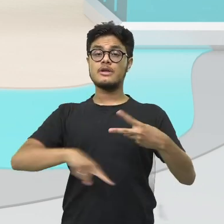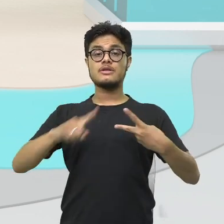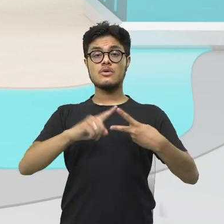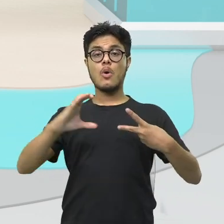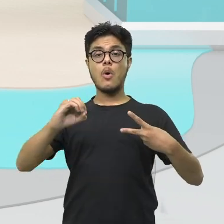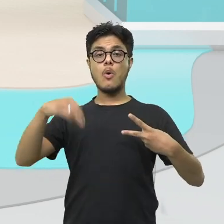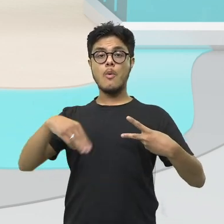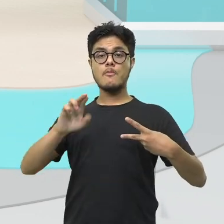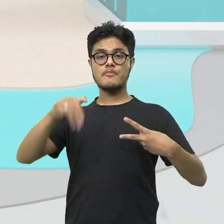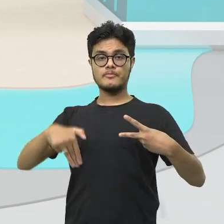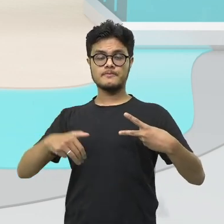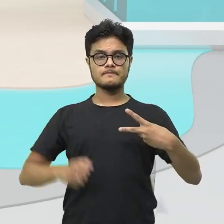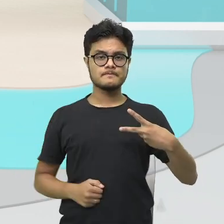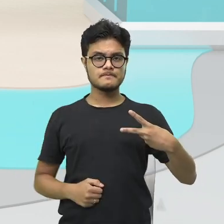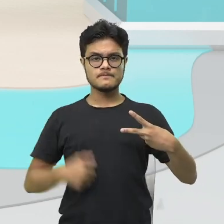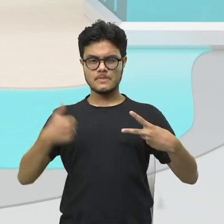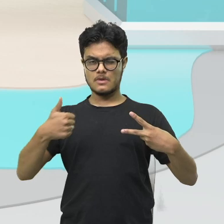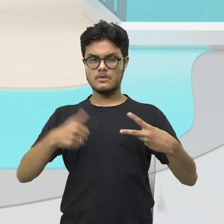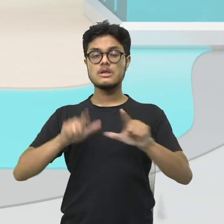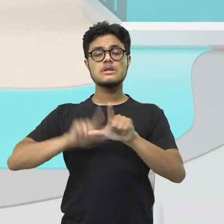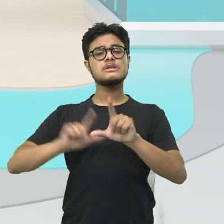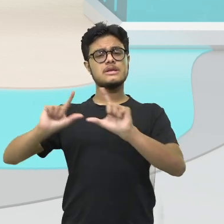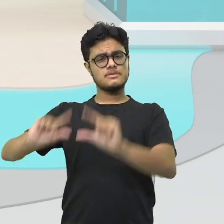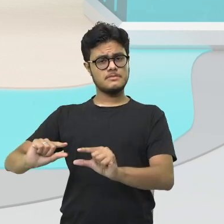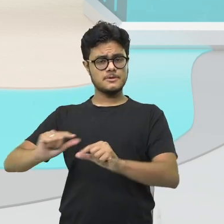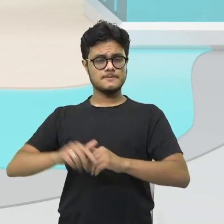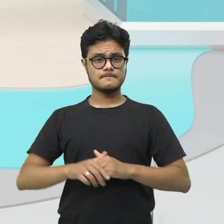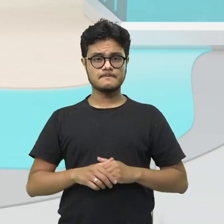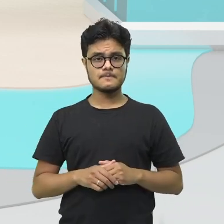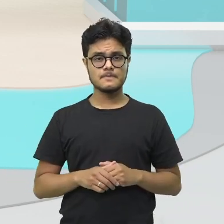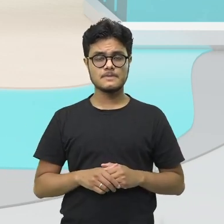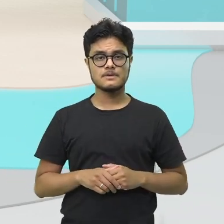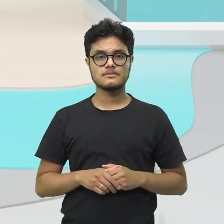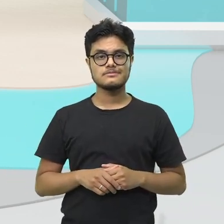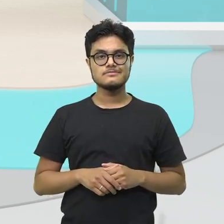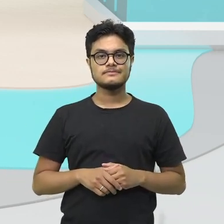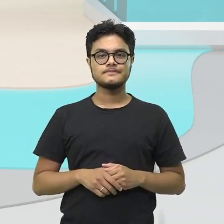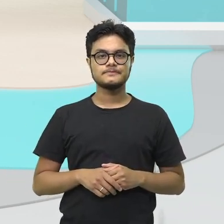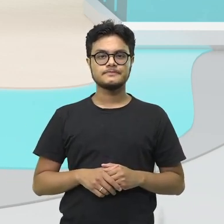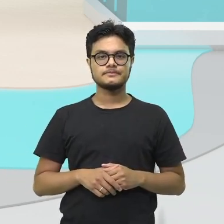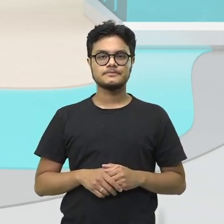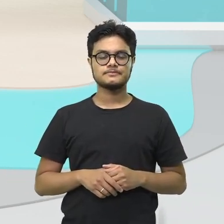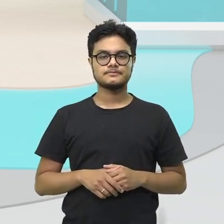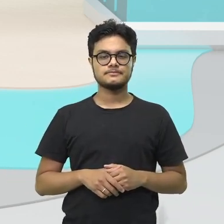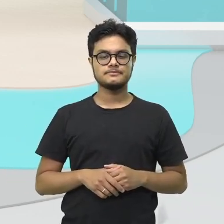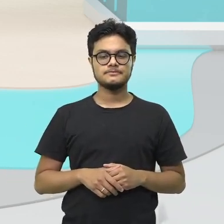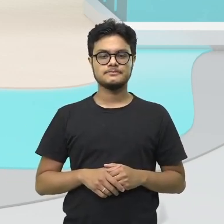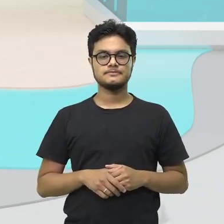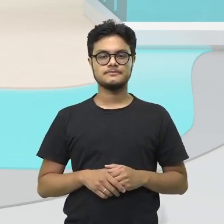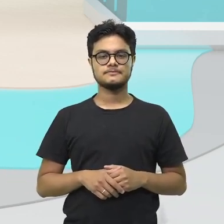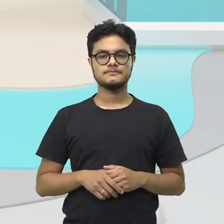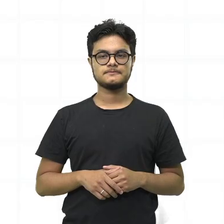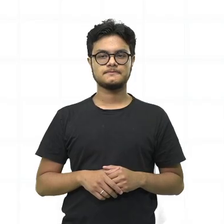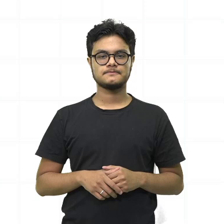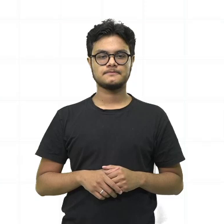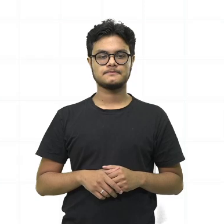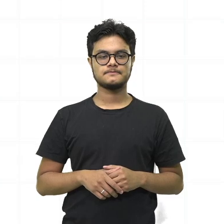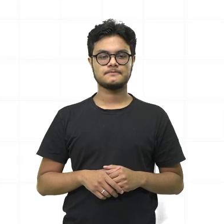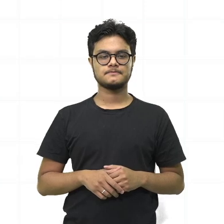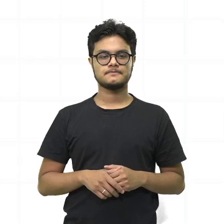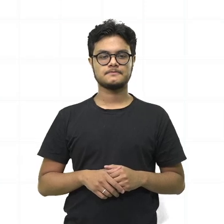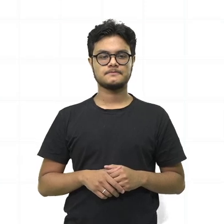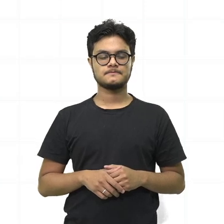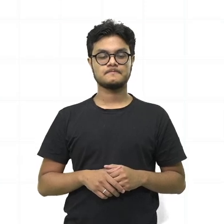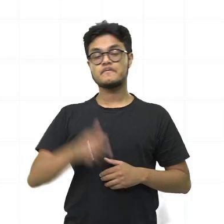nosso substantivo comum, que são grafados com letras, né, são escritos com letras minúsculas, certo? Continuando,